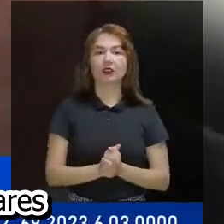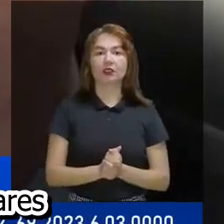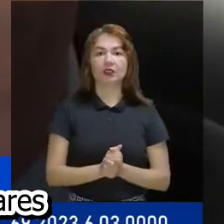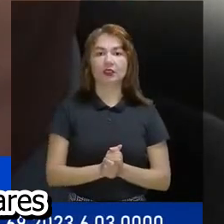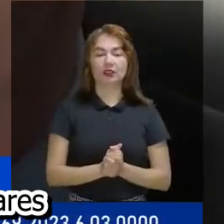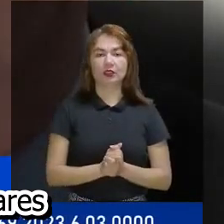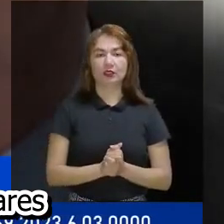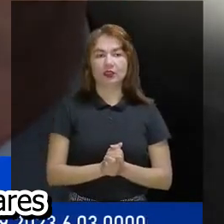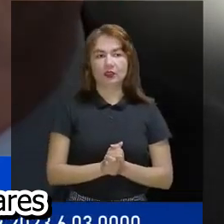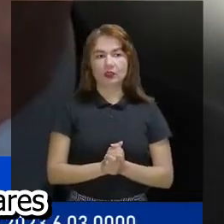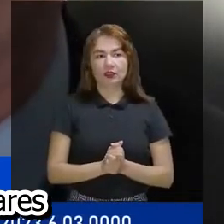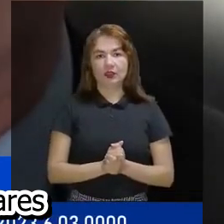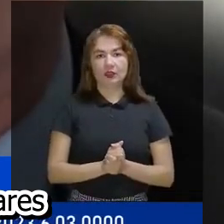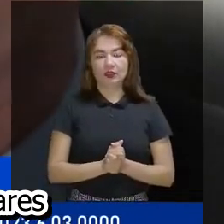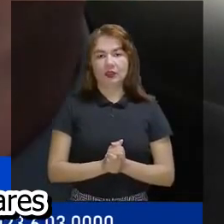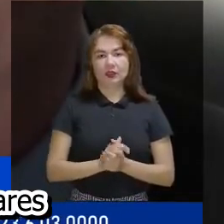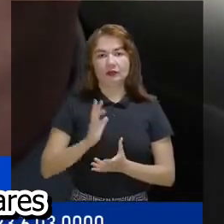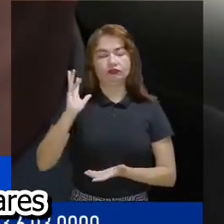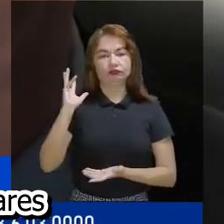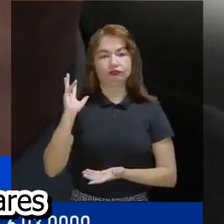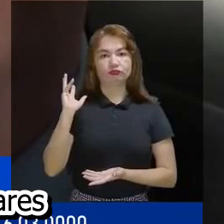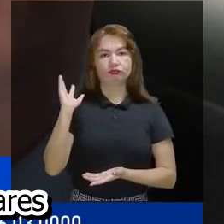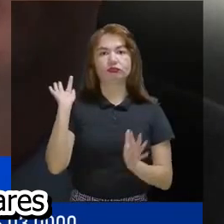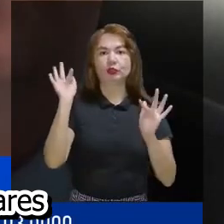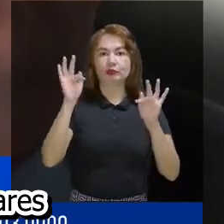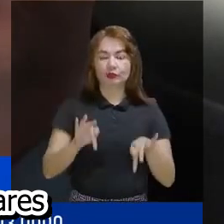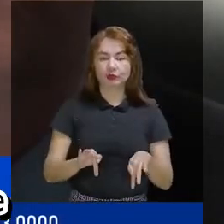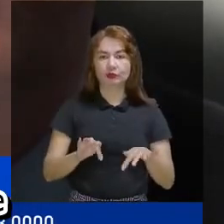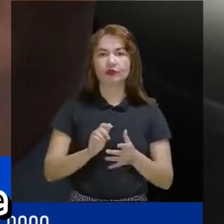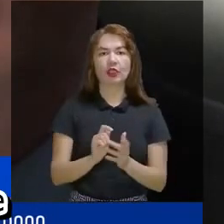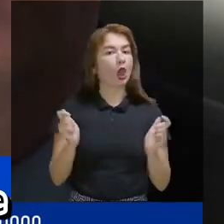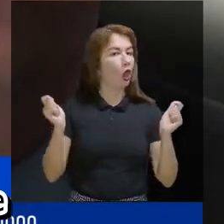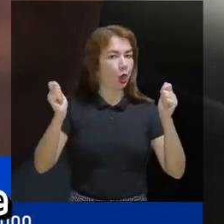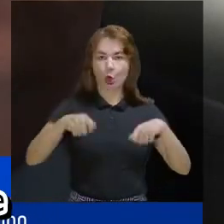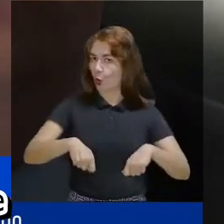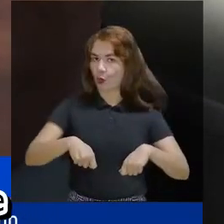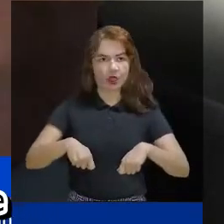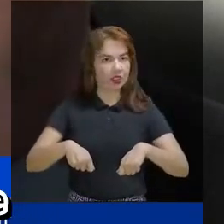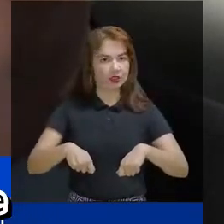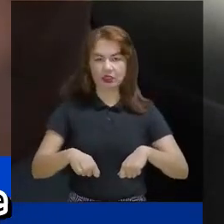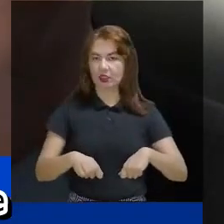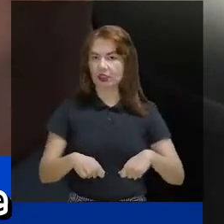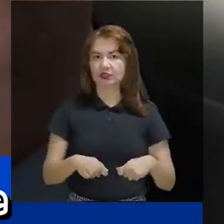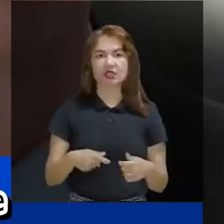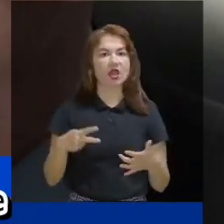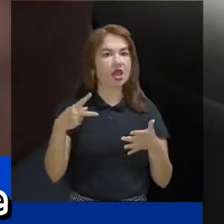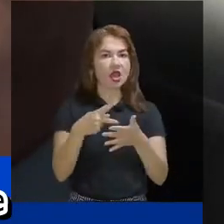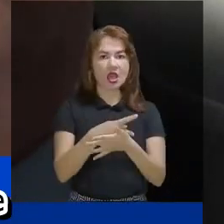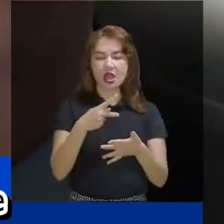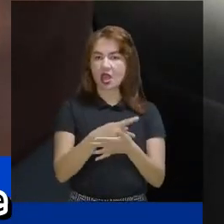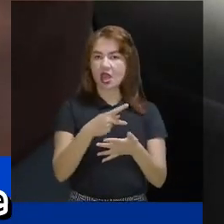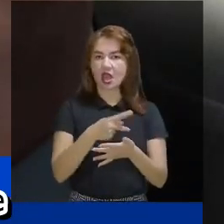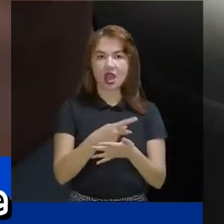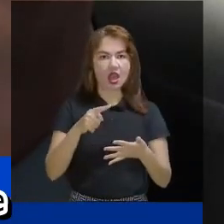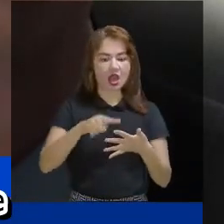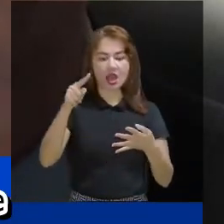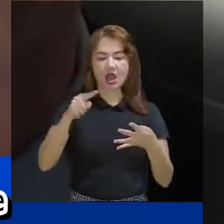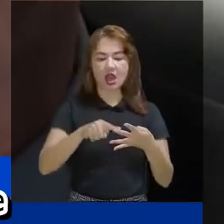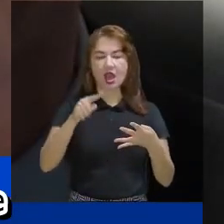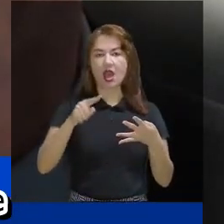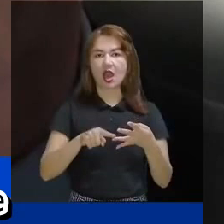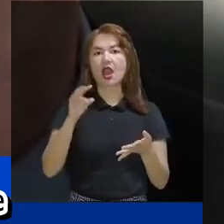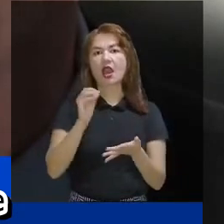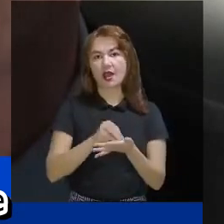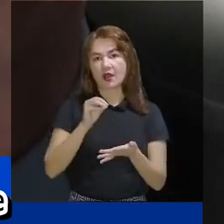seguintes preliminares nas alegações finais: de incompetência, de inadequação da via eleita, de ausência de interesse de